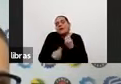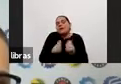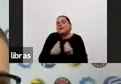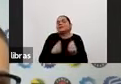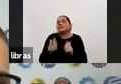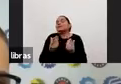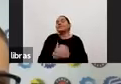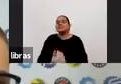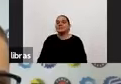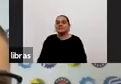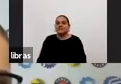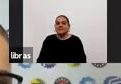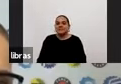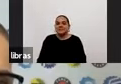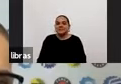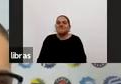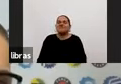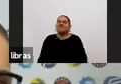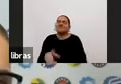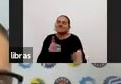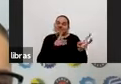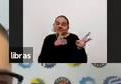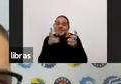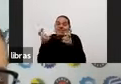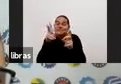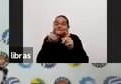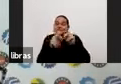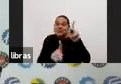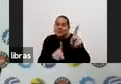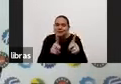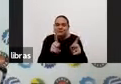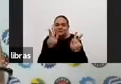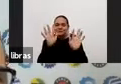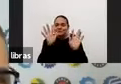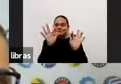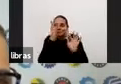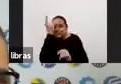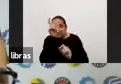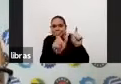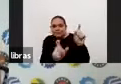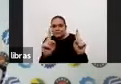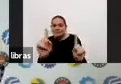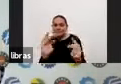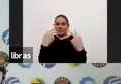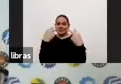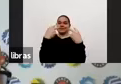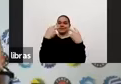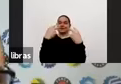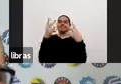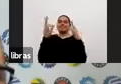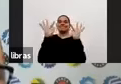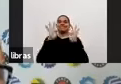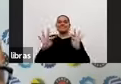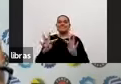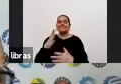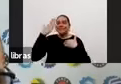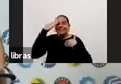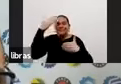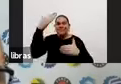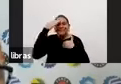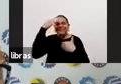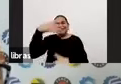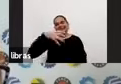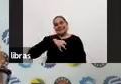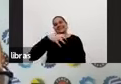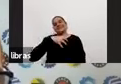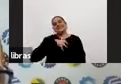A gente vê, acho que, a gratidão assim, das pessoas. As pessoas olharem para você, estão gratas com aquilo que você está